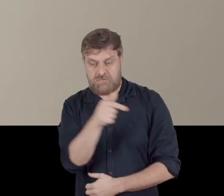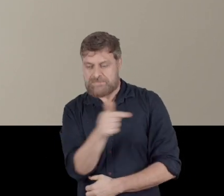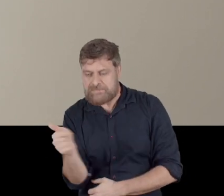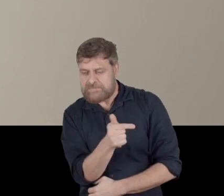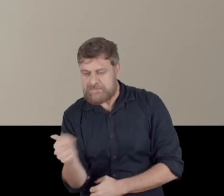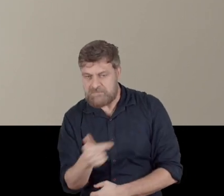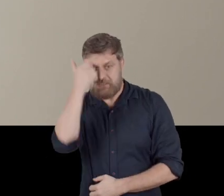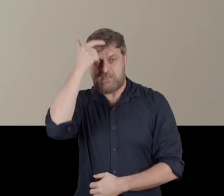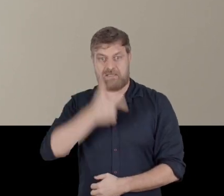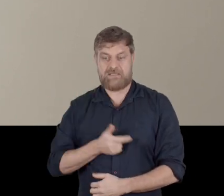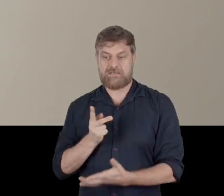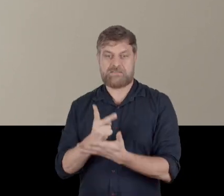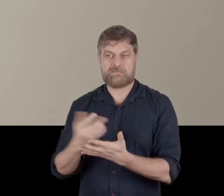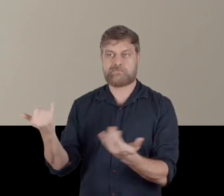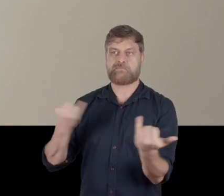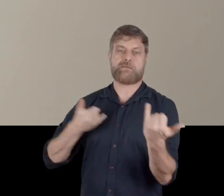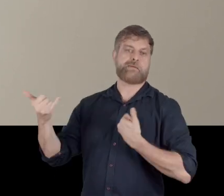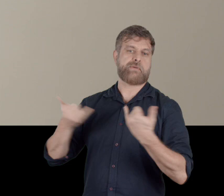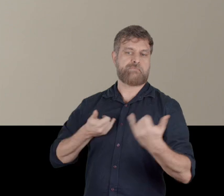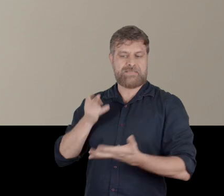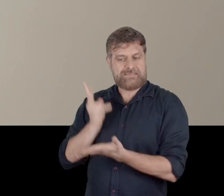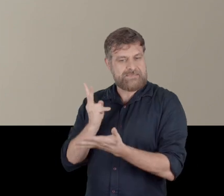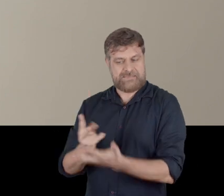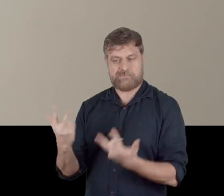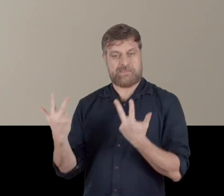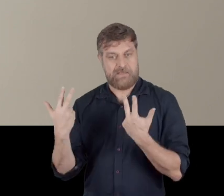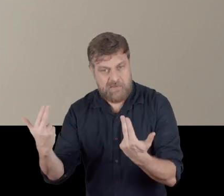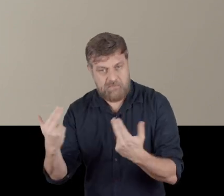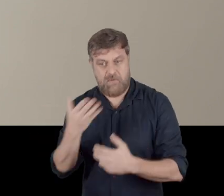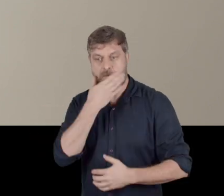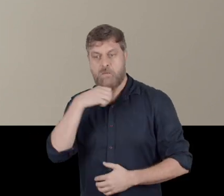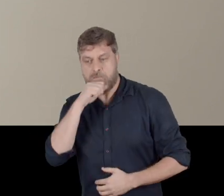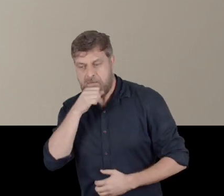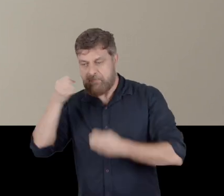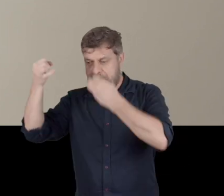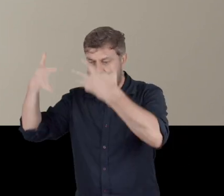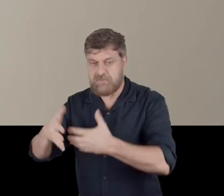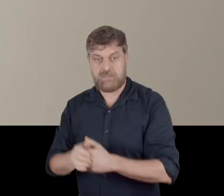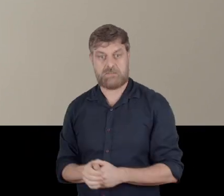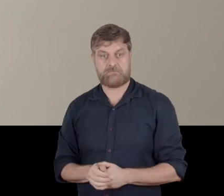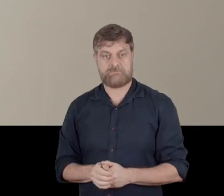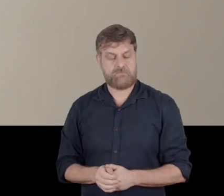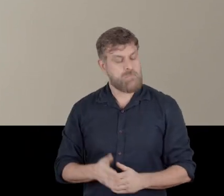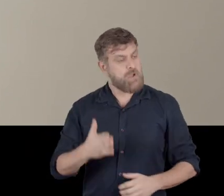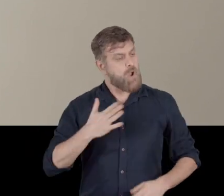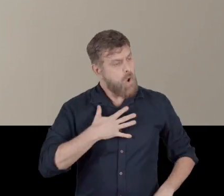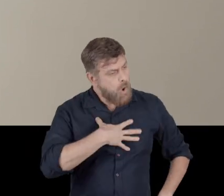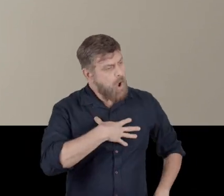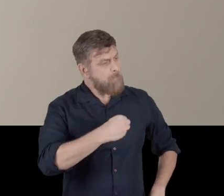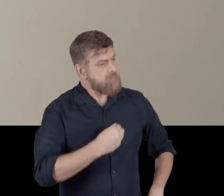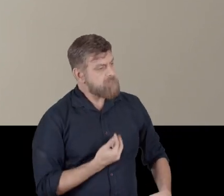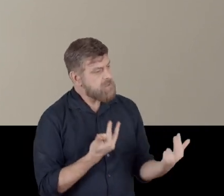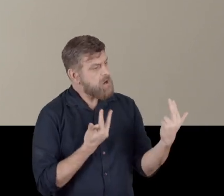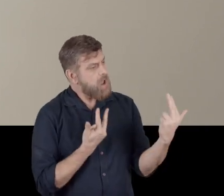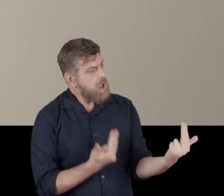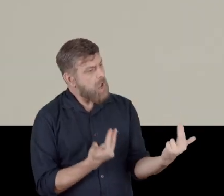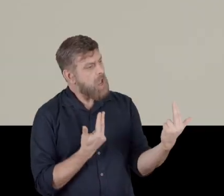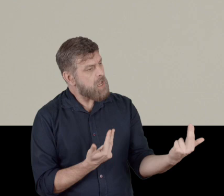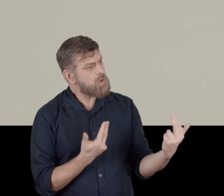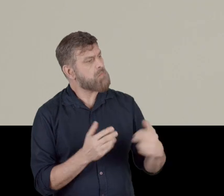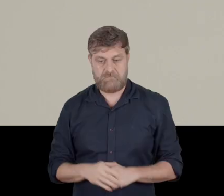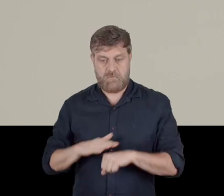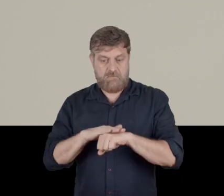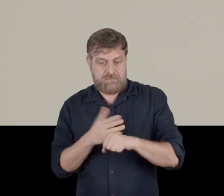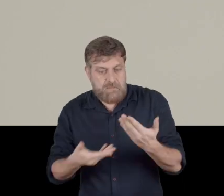eu sempre ouço a mesma história dos pais. Que, puxa, mas assim, o meu filho é igualzinho ao seu.